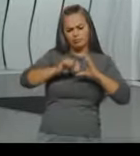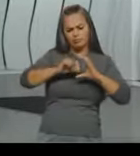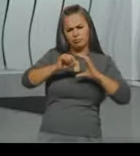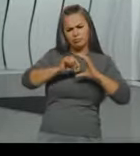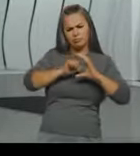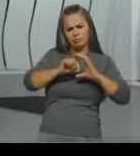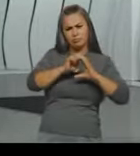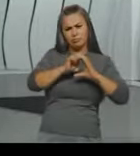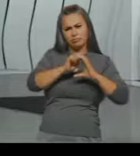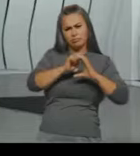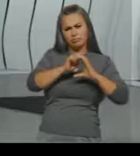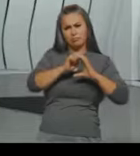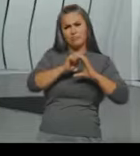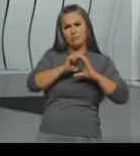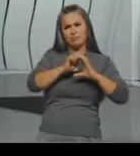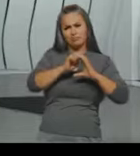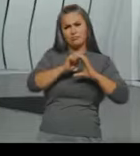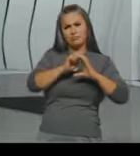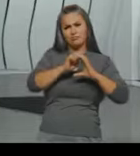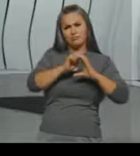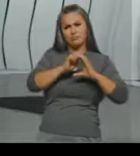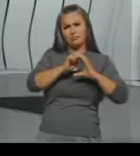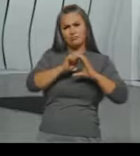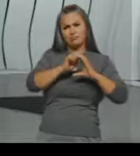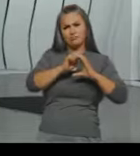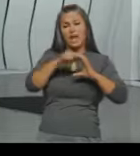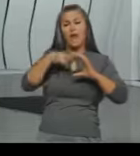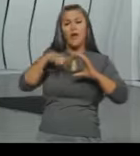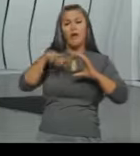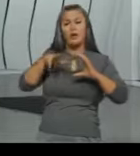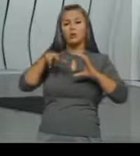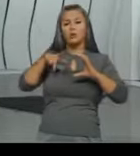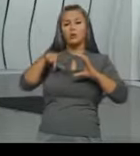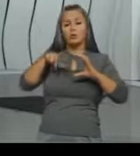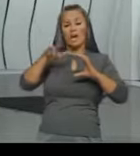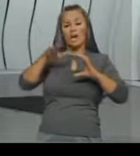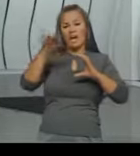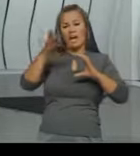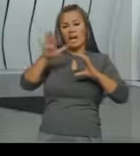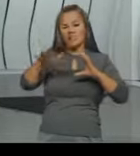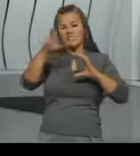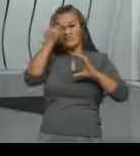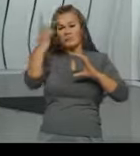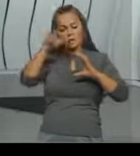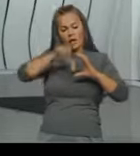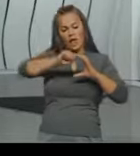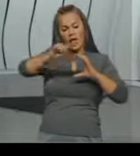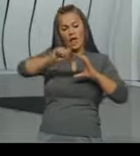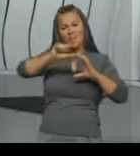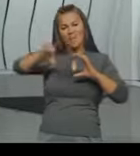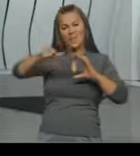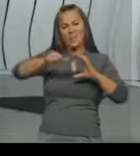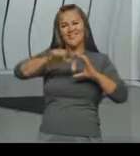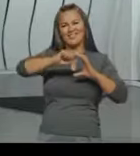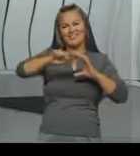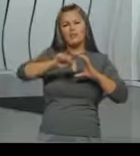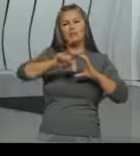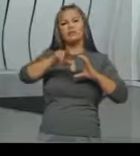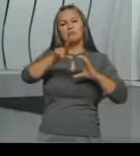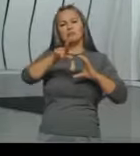alguns, não trocar os outros, né? Cansei de ouvir isso. Acabou que eu nunca troquei nenhum, né? Então, por isso a gente chama de raio. Faz essa ligação lá com